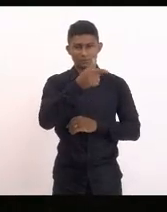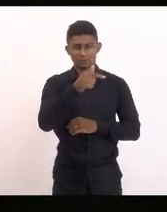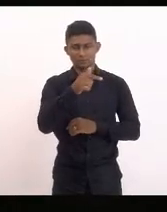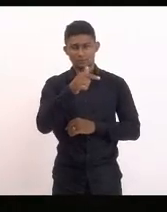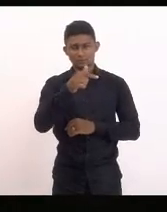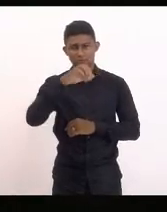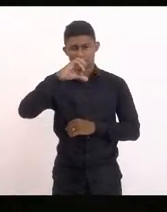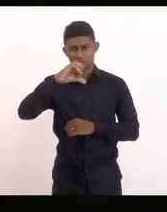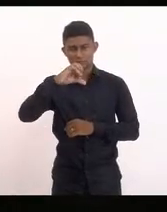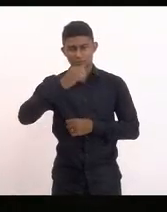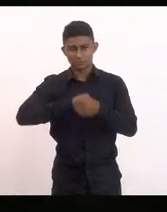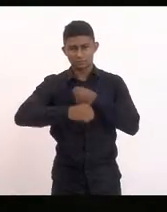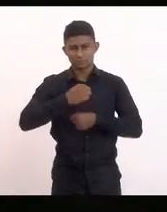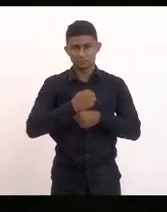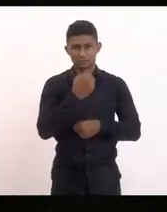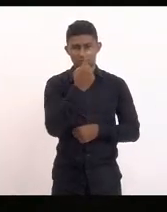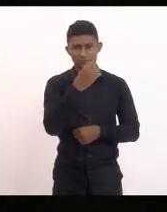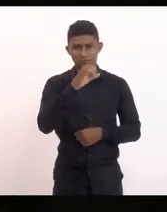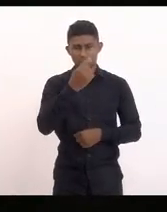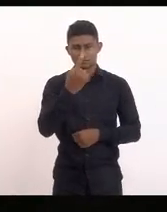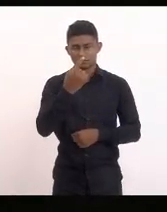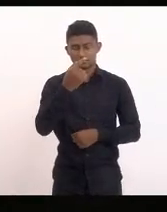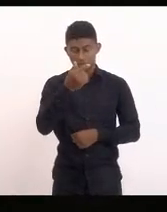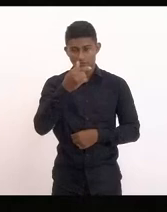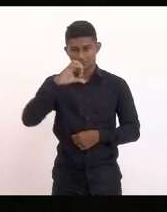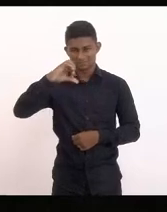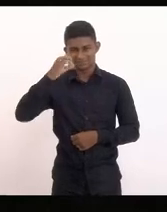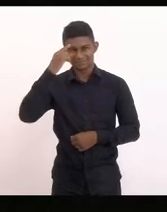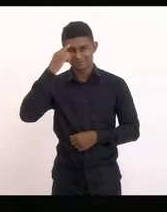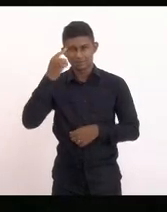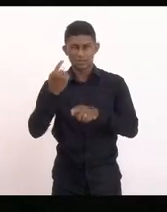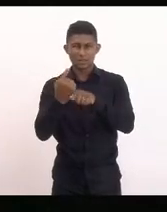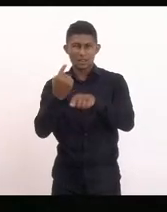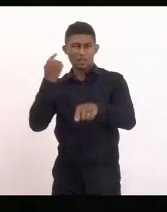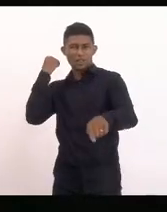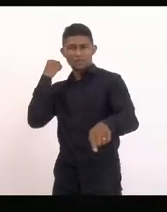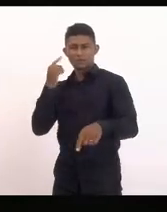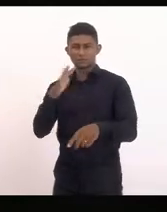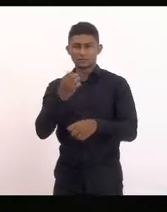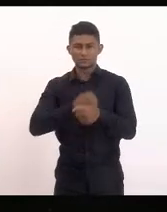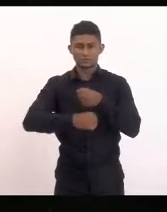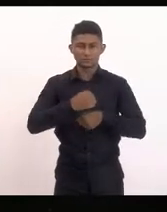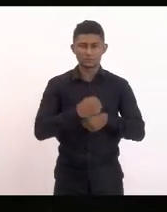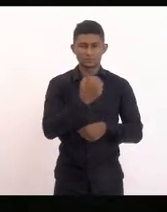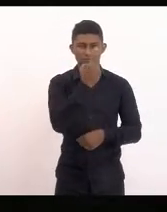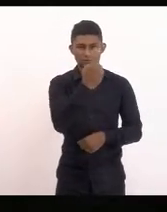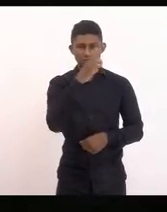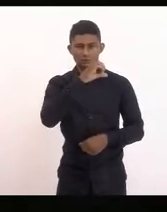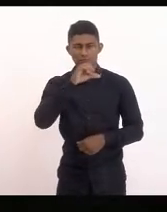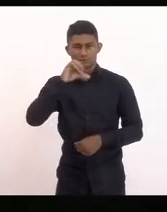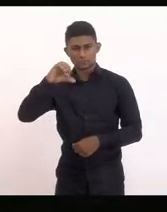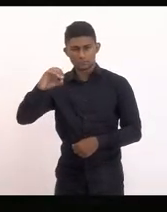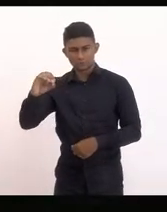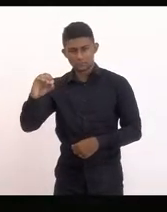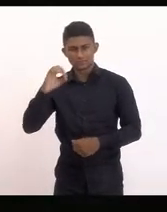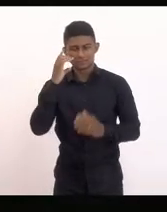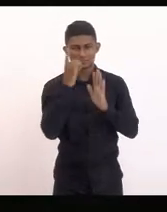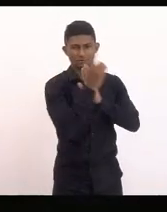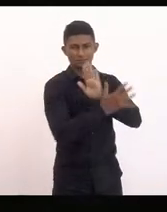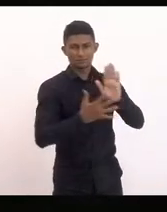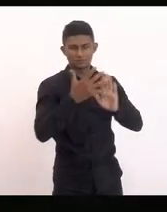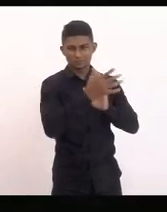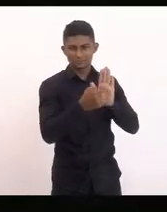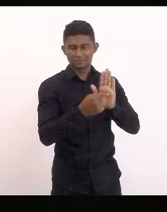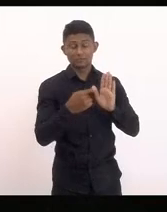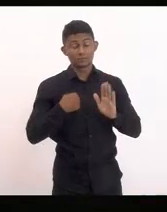25279 de 79. Quando se diz aqui que lá atrás, na década de 90, foi concedido por decreto, eu